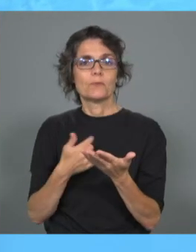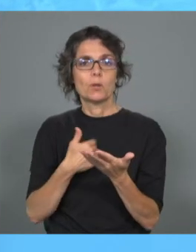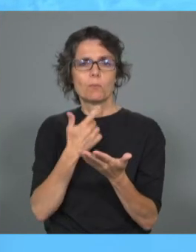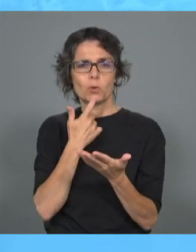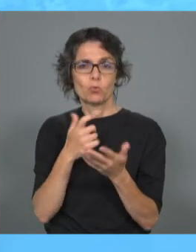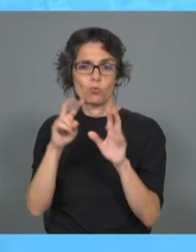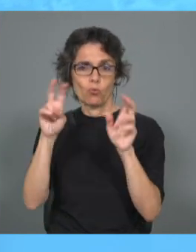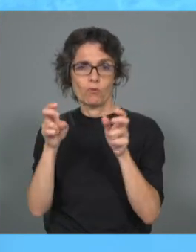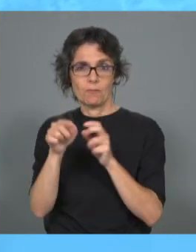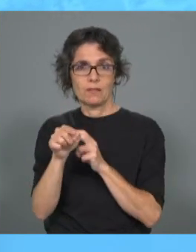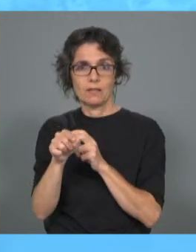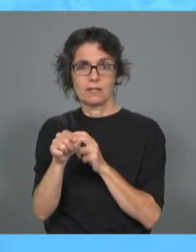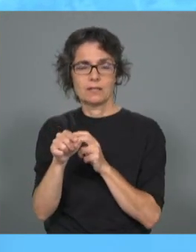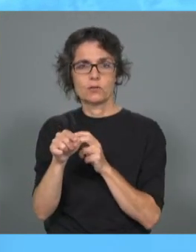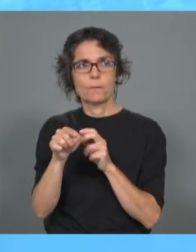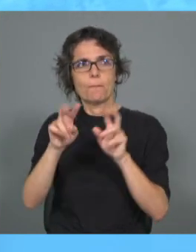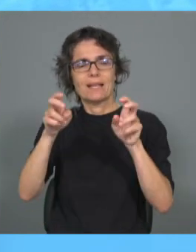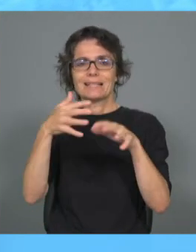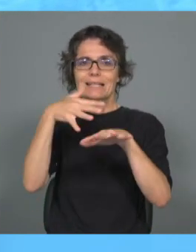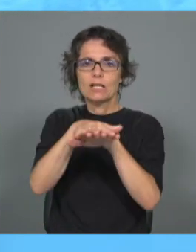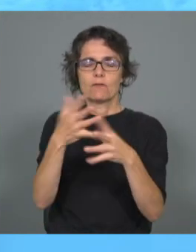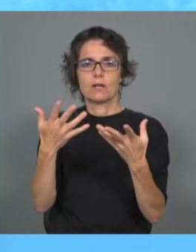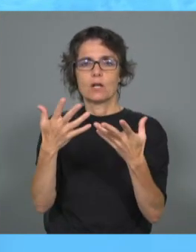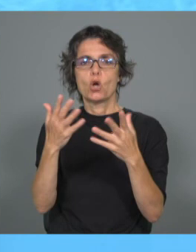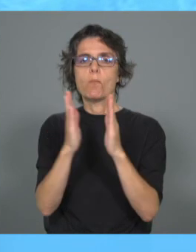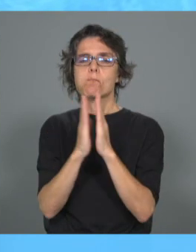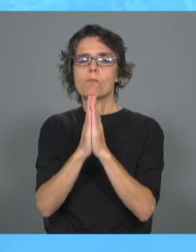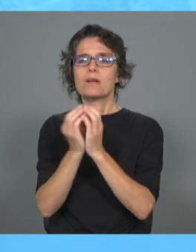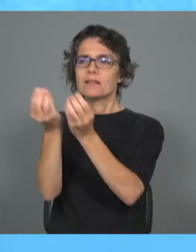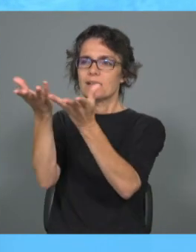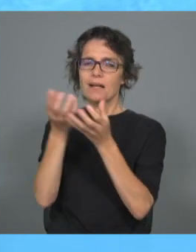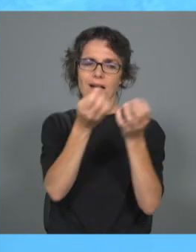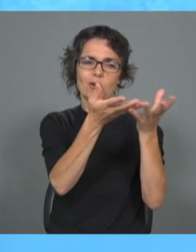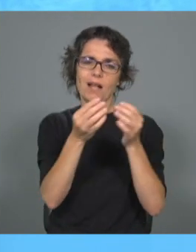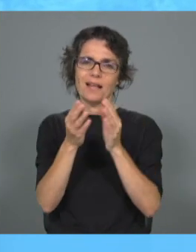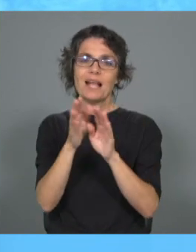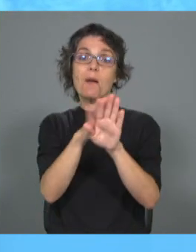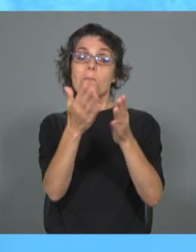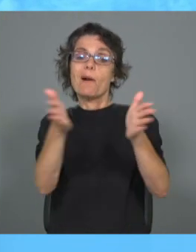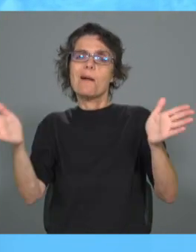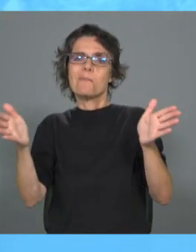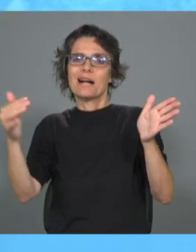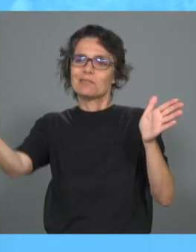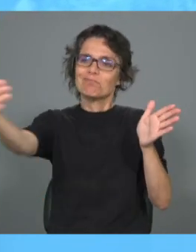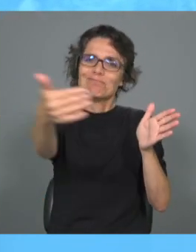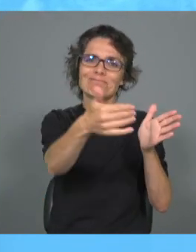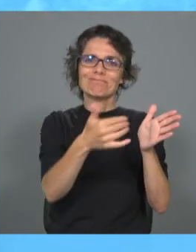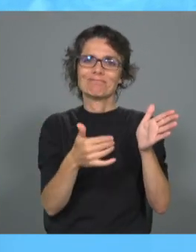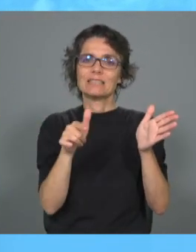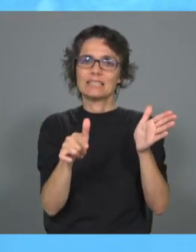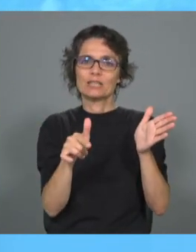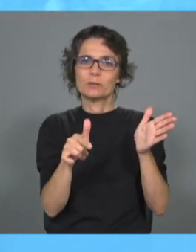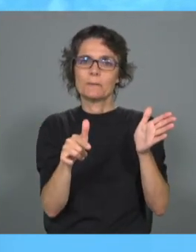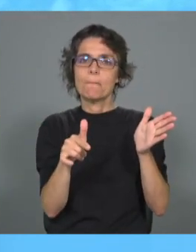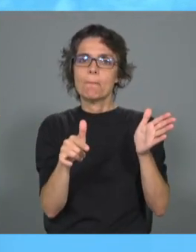um tema referido, o da integração, o de uma igreja que sabe acolher, que de portas abertas para todos,